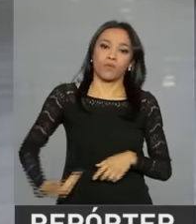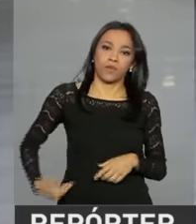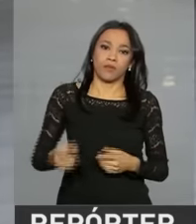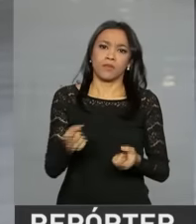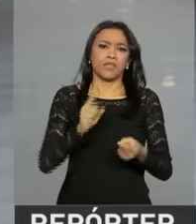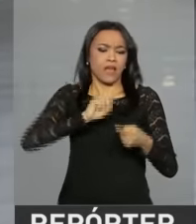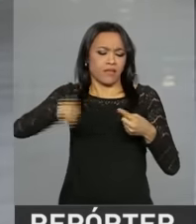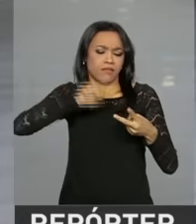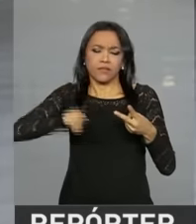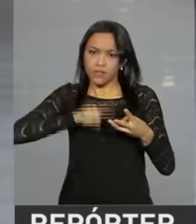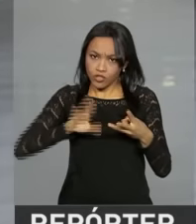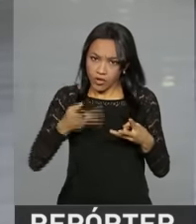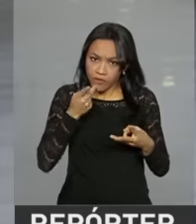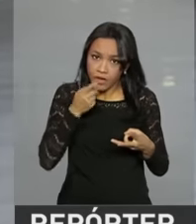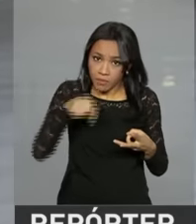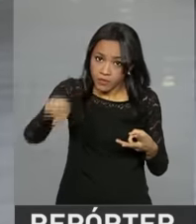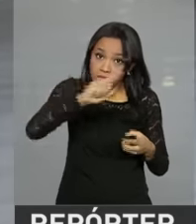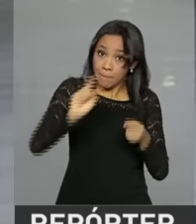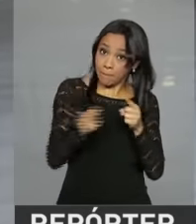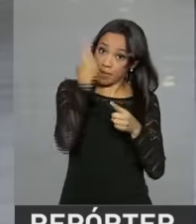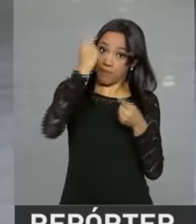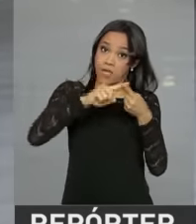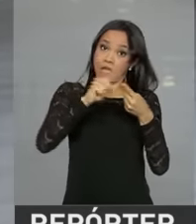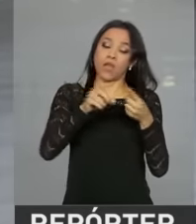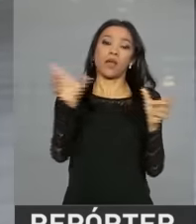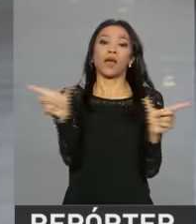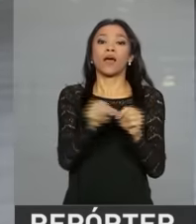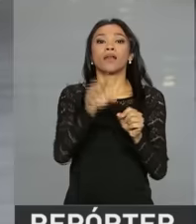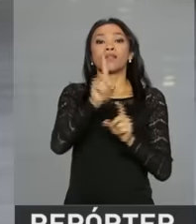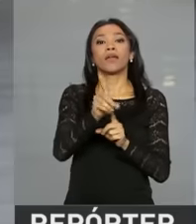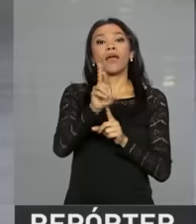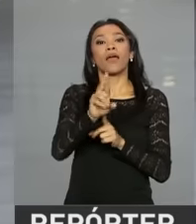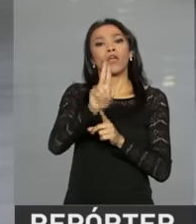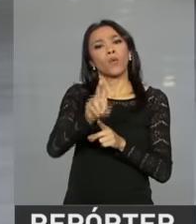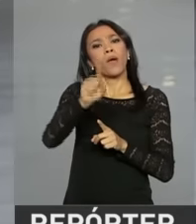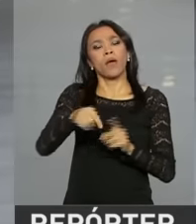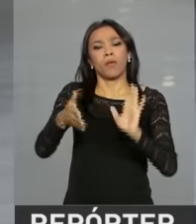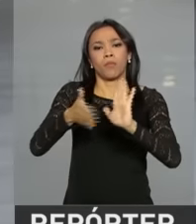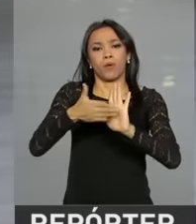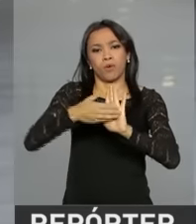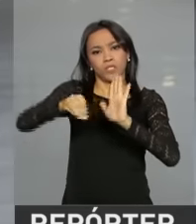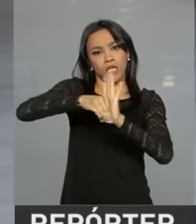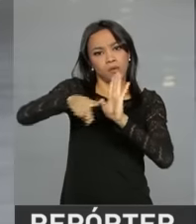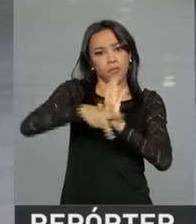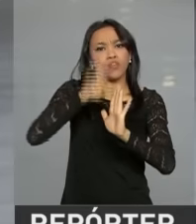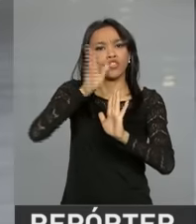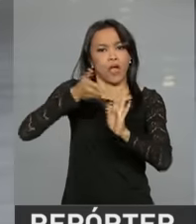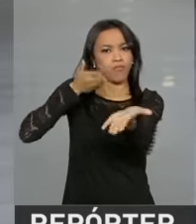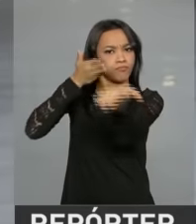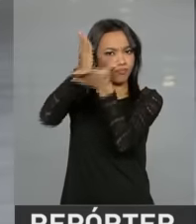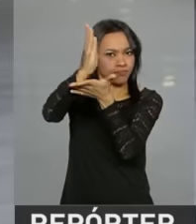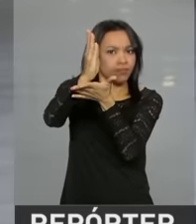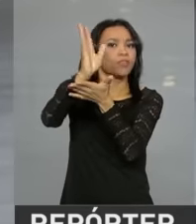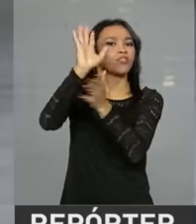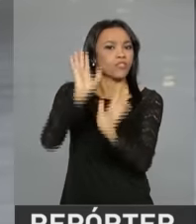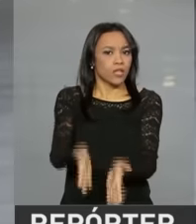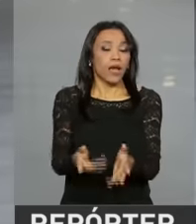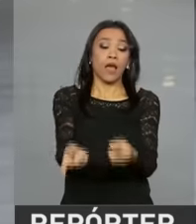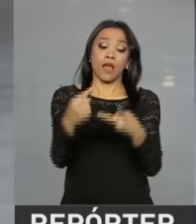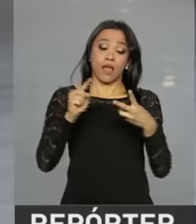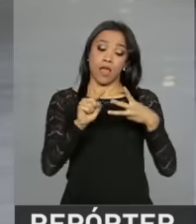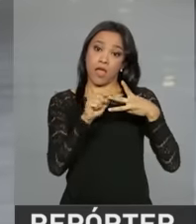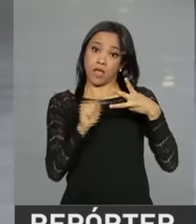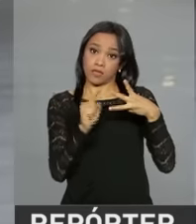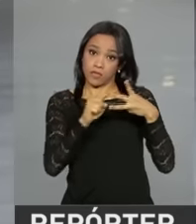todas essas medidas que eu mencionei, a primeira, DRU, é uma proposta de emenda à Constituição, portanto já foi promulgada e já está valendo. As outras